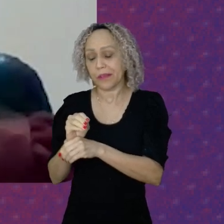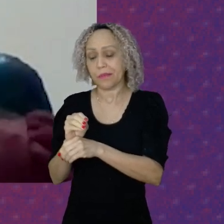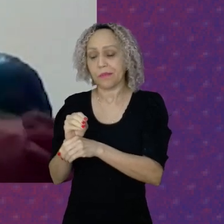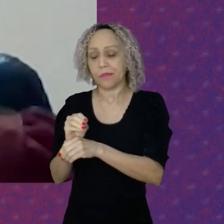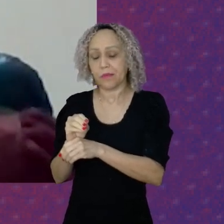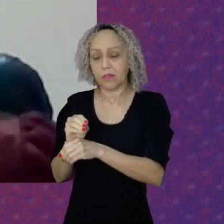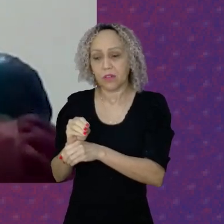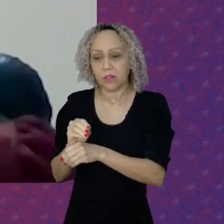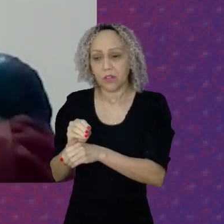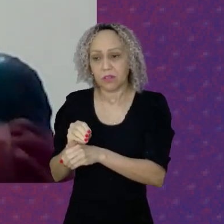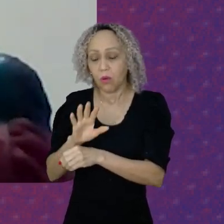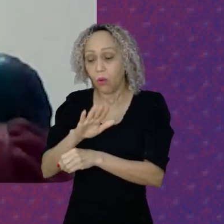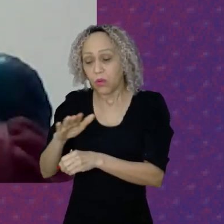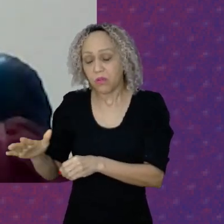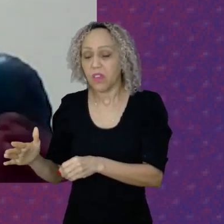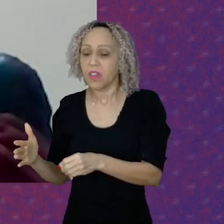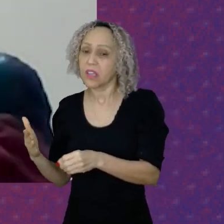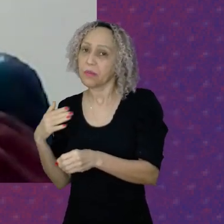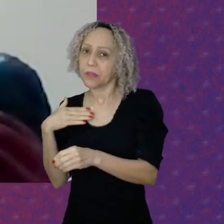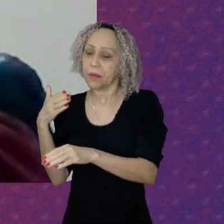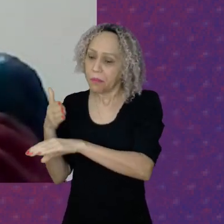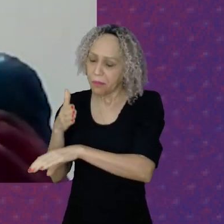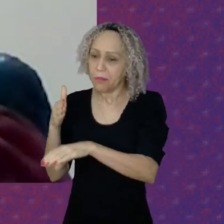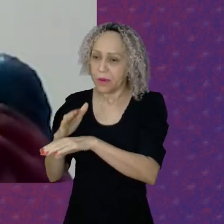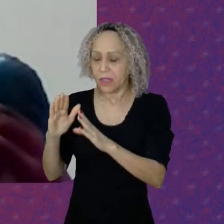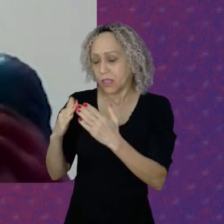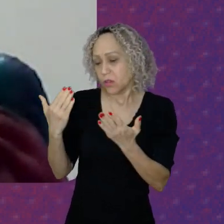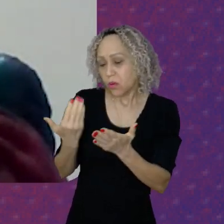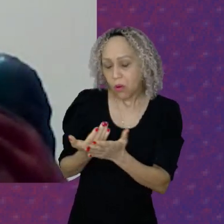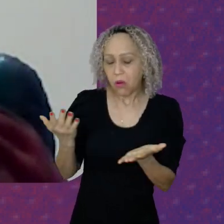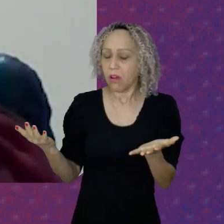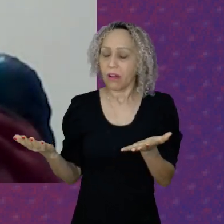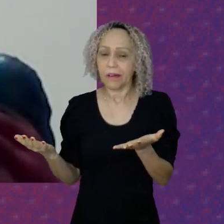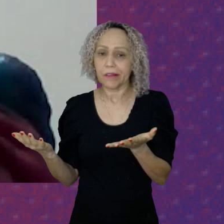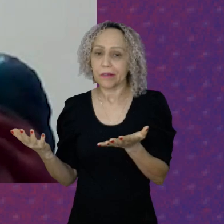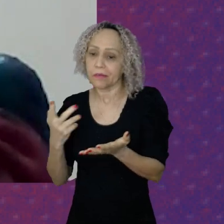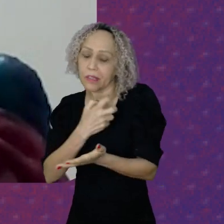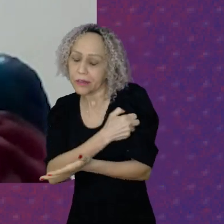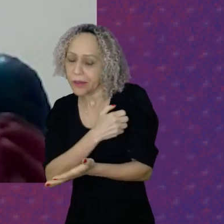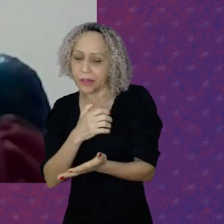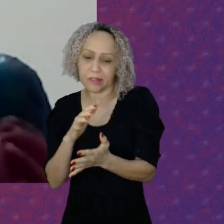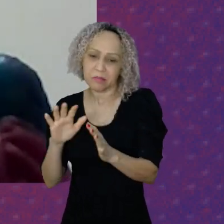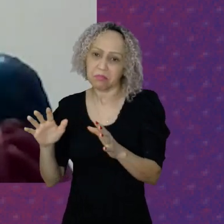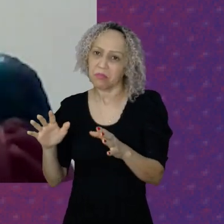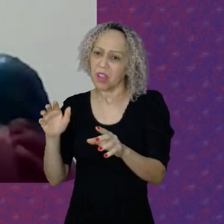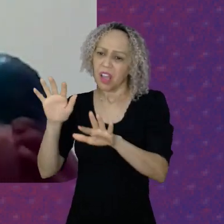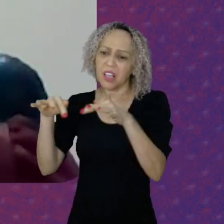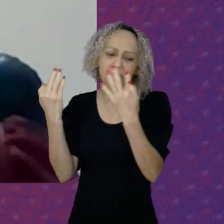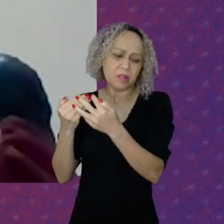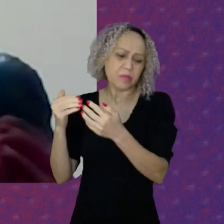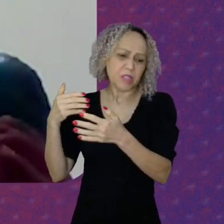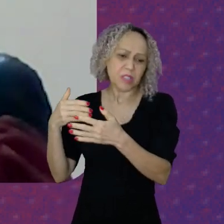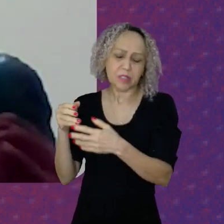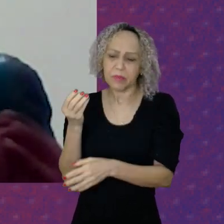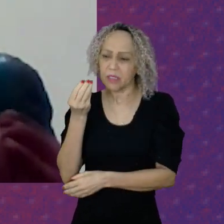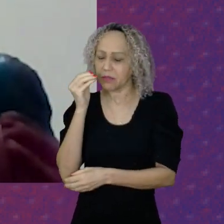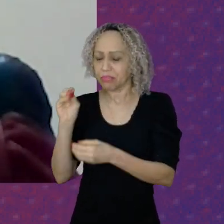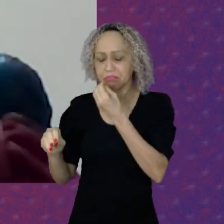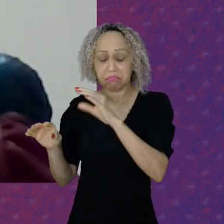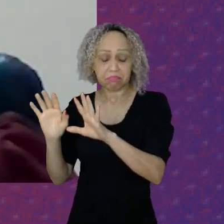era mais uma condicionalidade de fazer parte do programa. Então, a manutenção do programa Bolsa